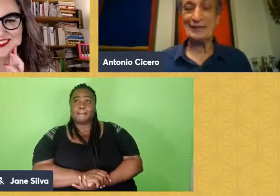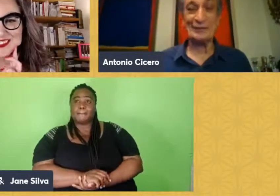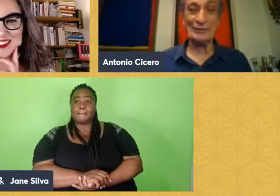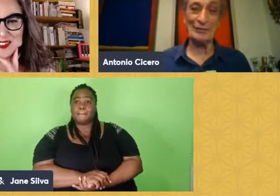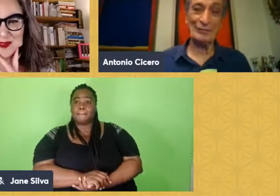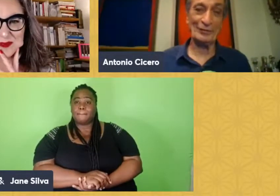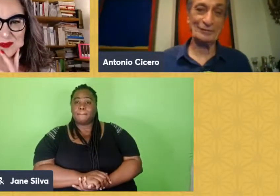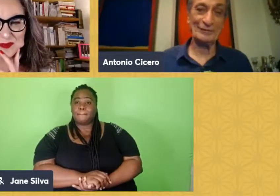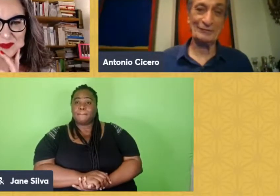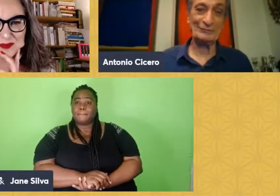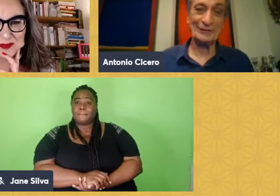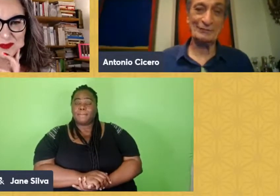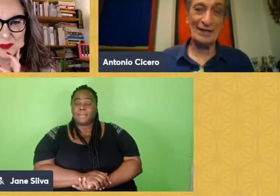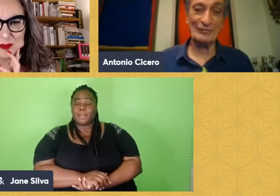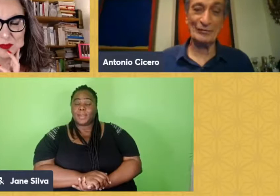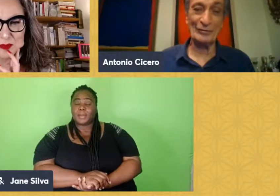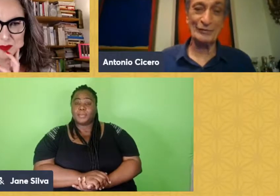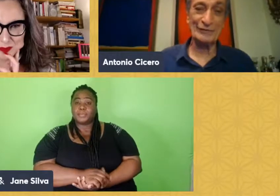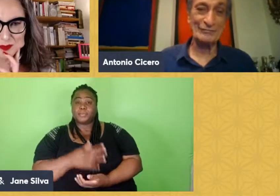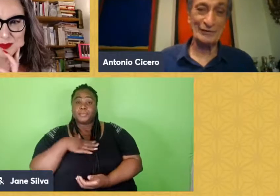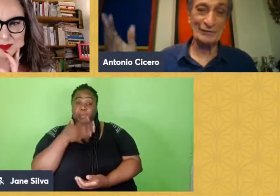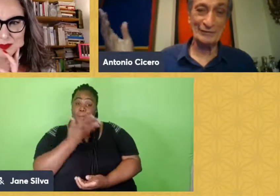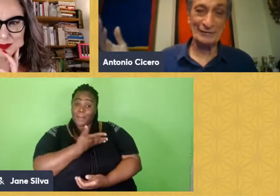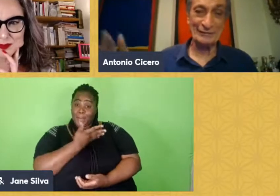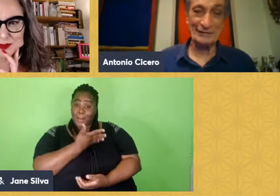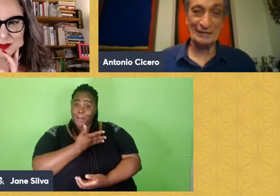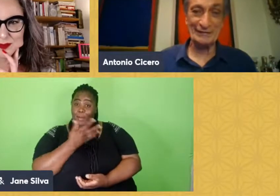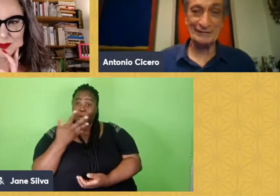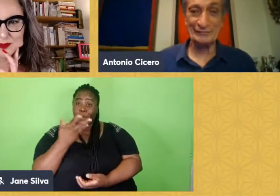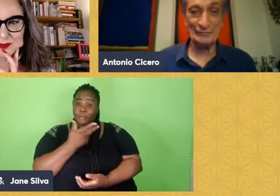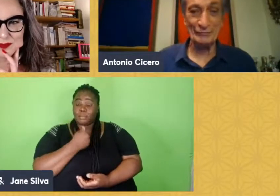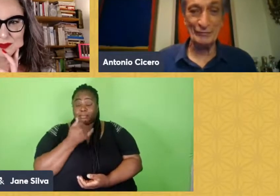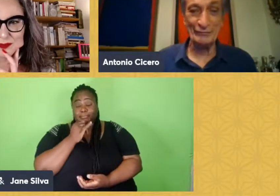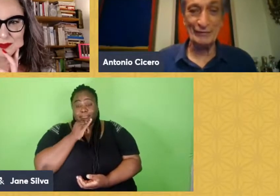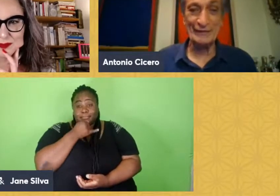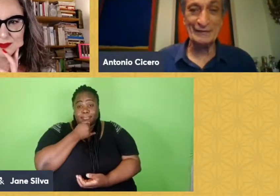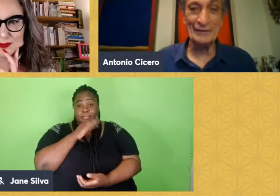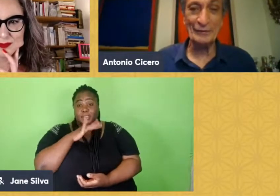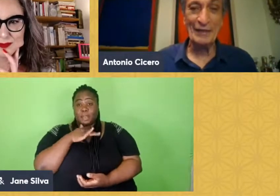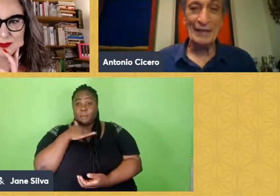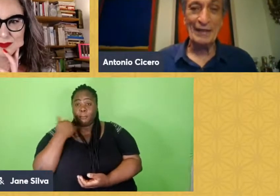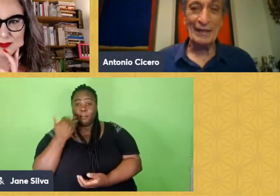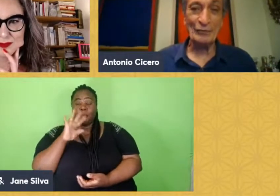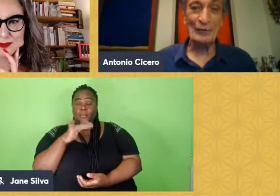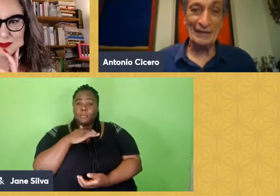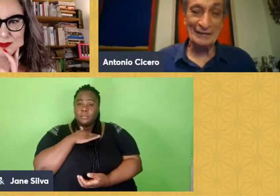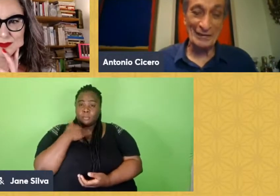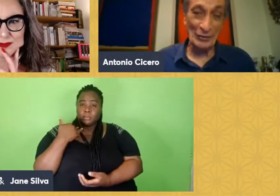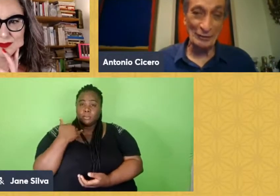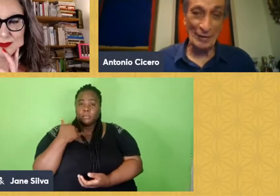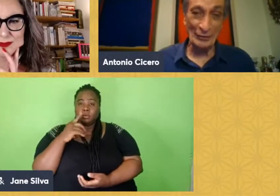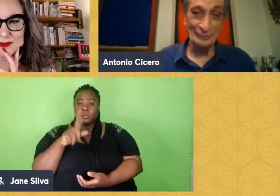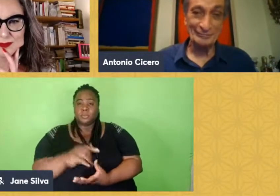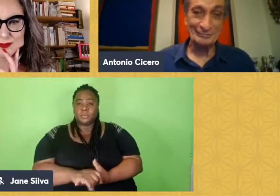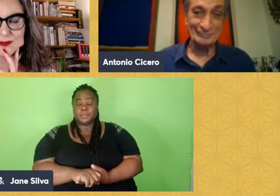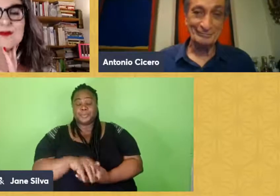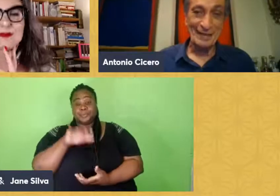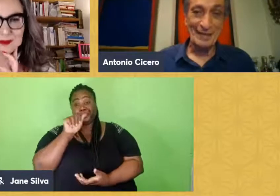um grande amigo meu, um amigo maravilhoso, que infelizmente já se foi, faleceu, era o Ali